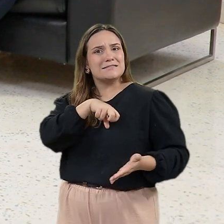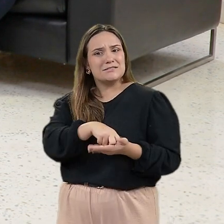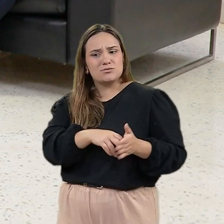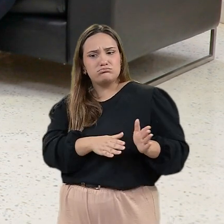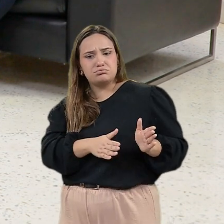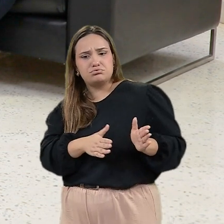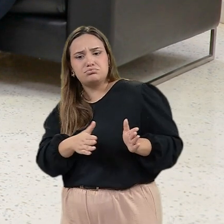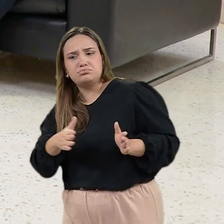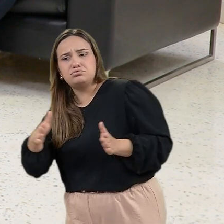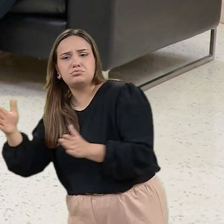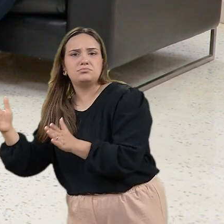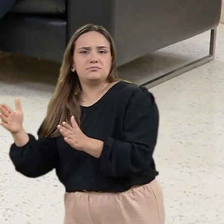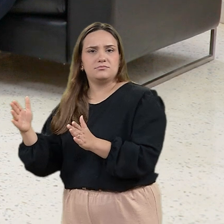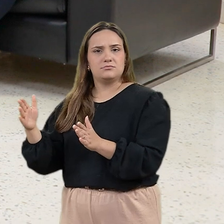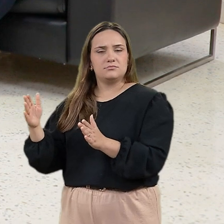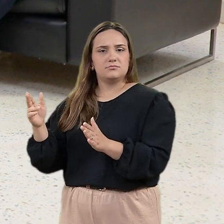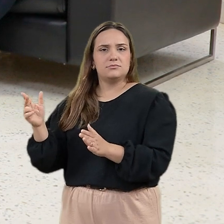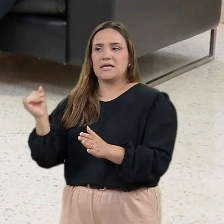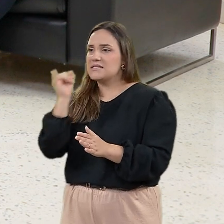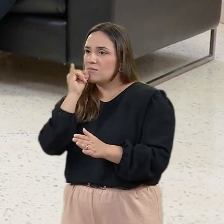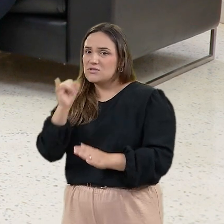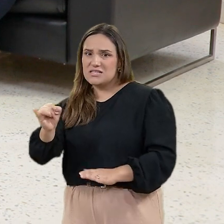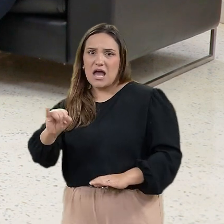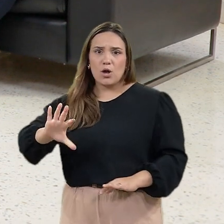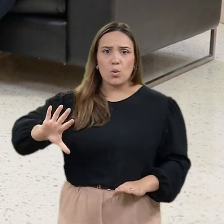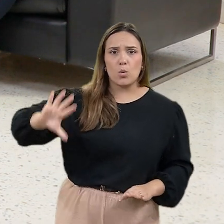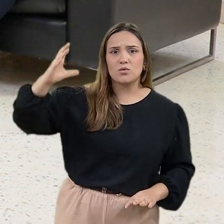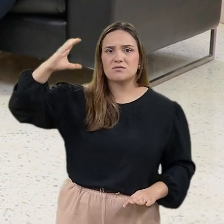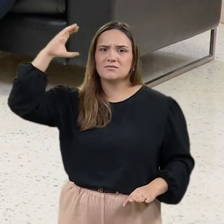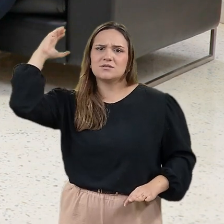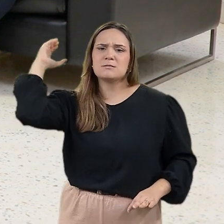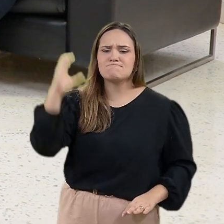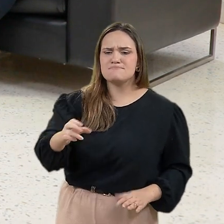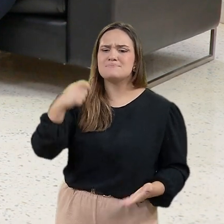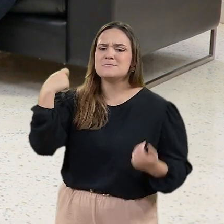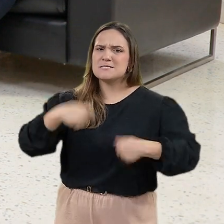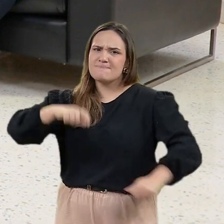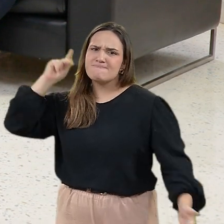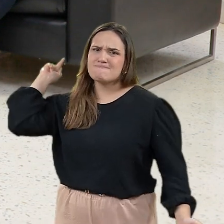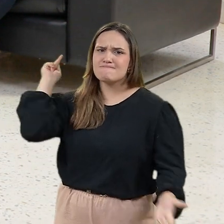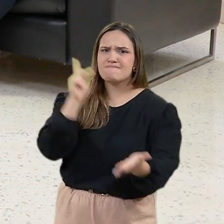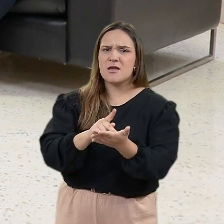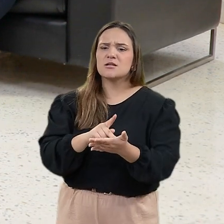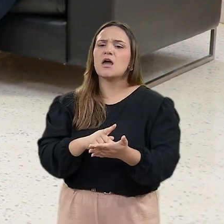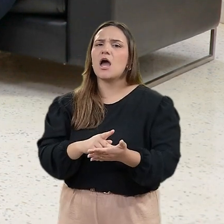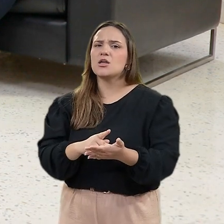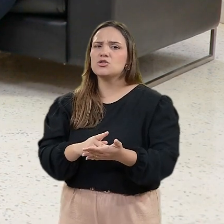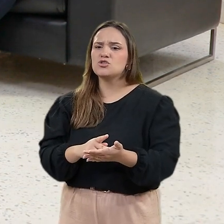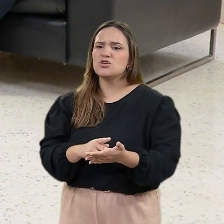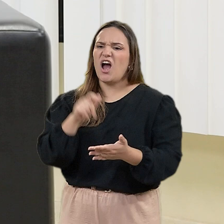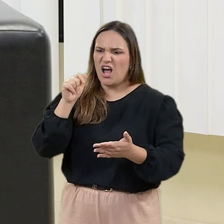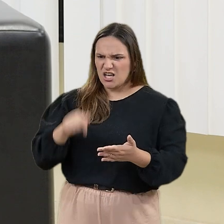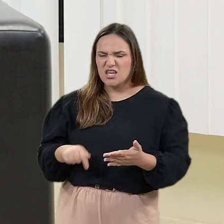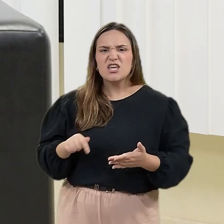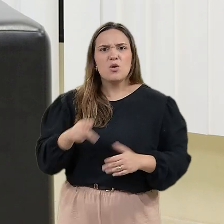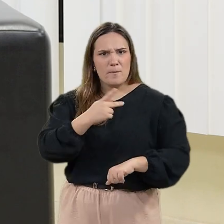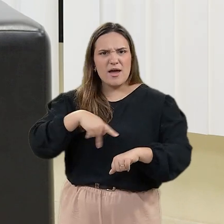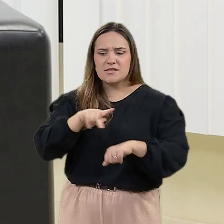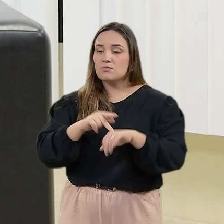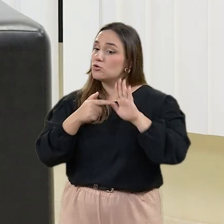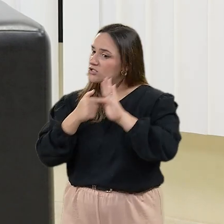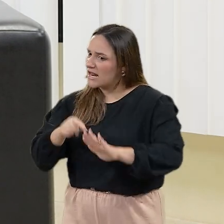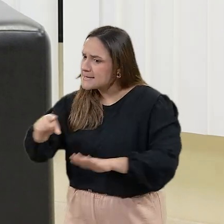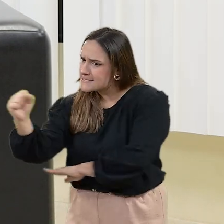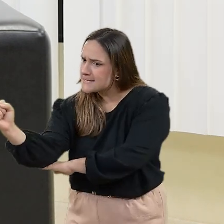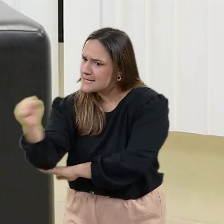seja, no processo penal, uma vez ocorrido o crime, que isso tenha uma resposta do Estado mais